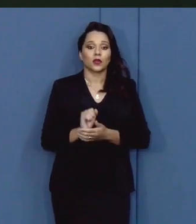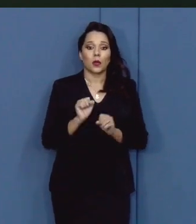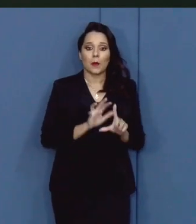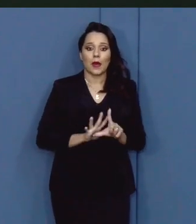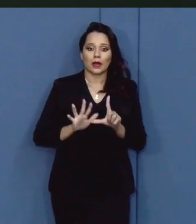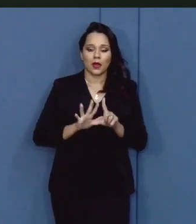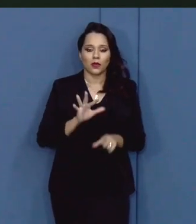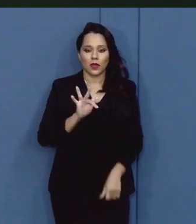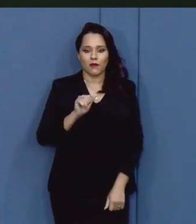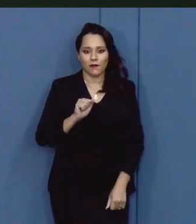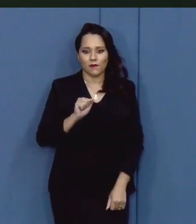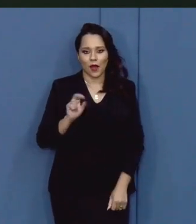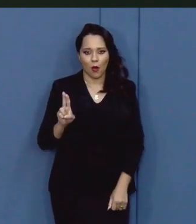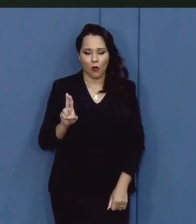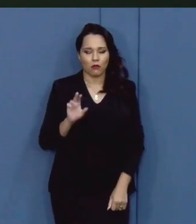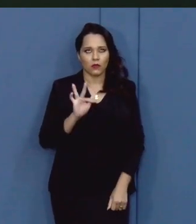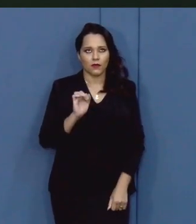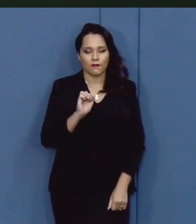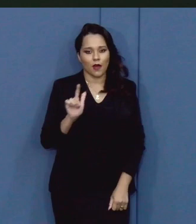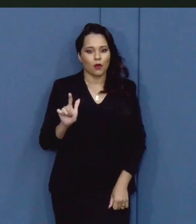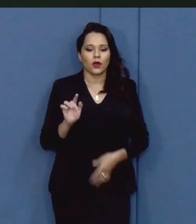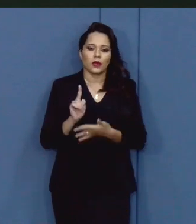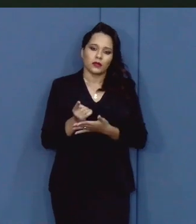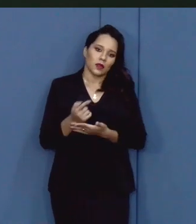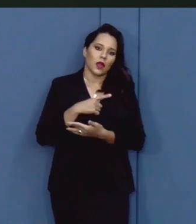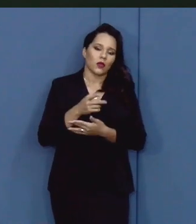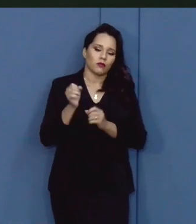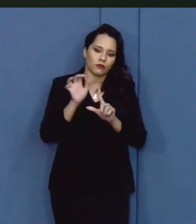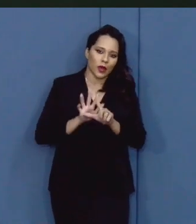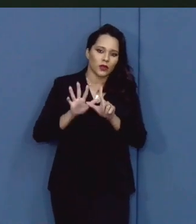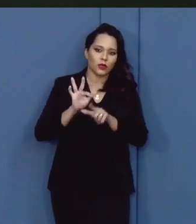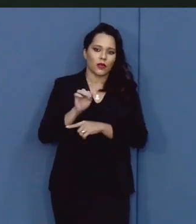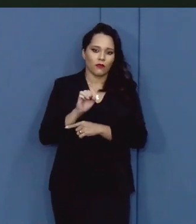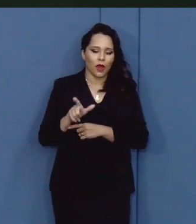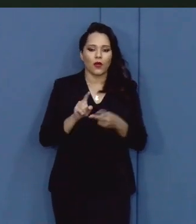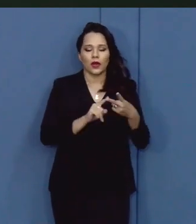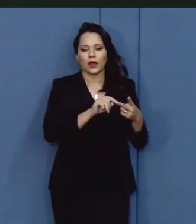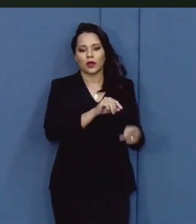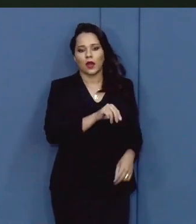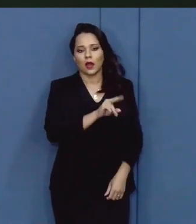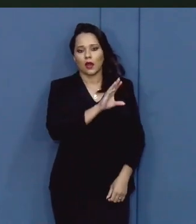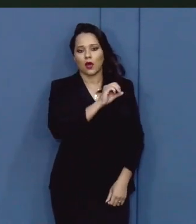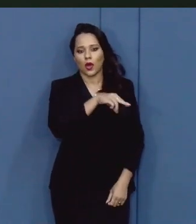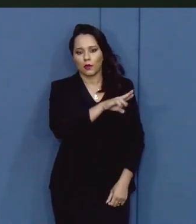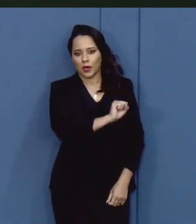do painel da FAO desse comitê, porque sempre todos os comitês têm o painel da FAO e o painel da OMS,